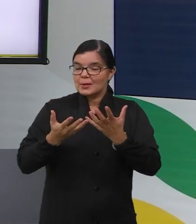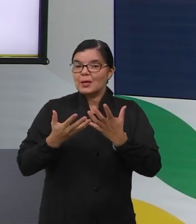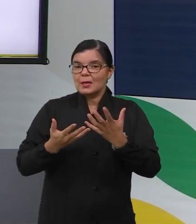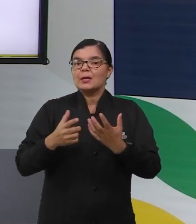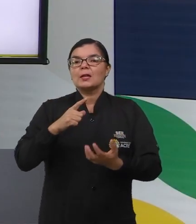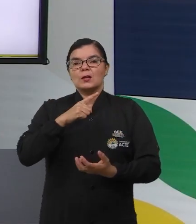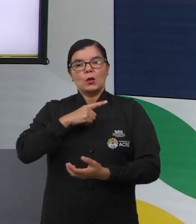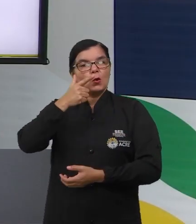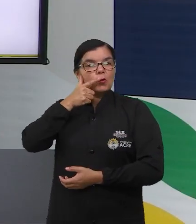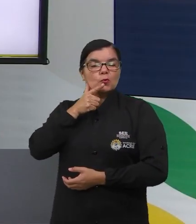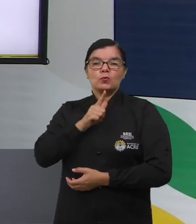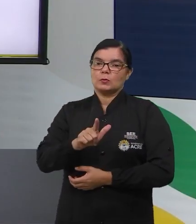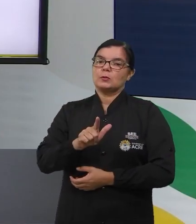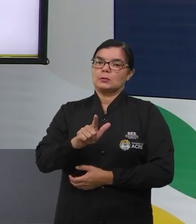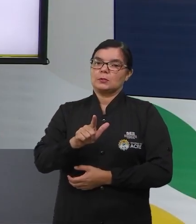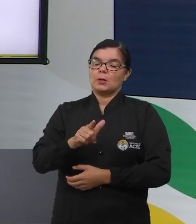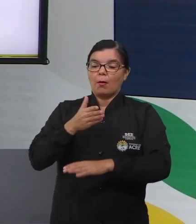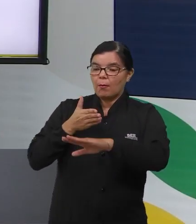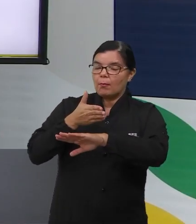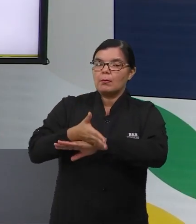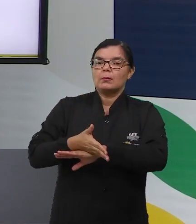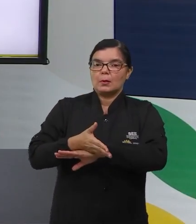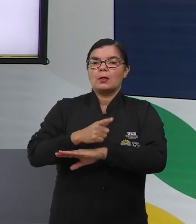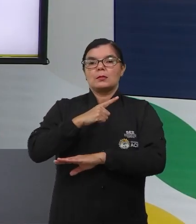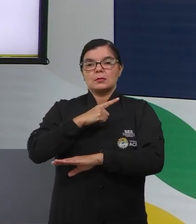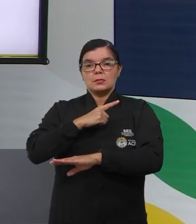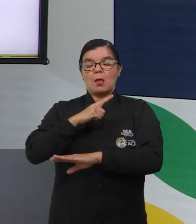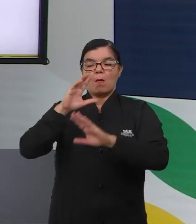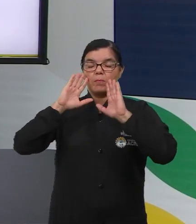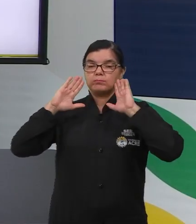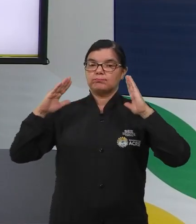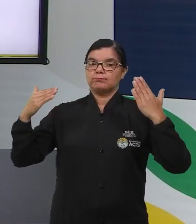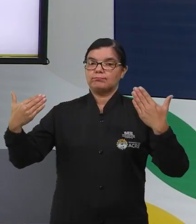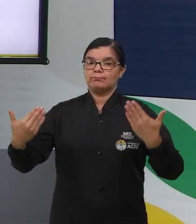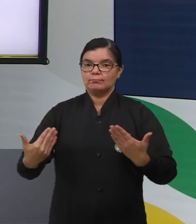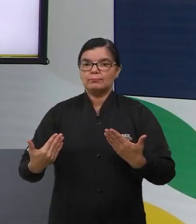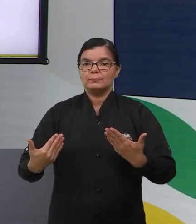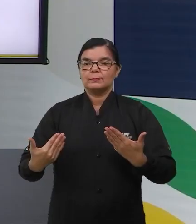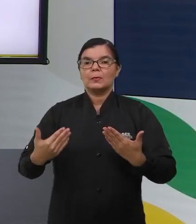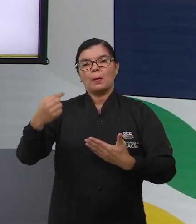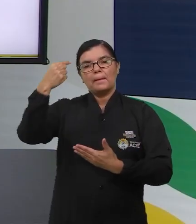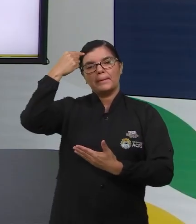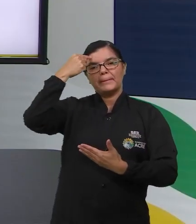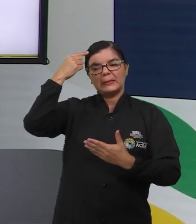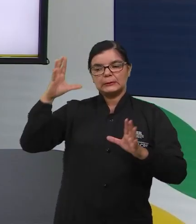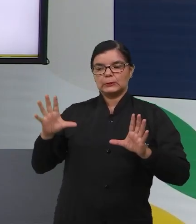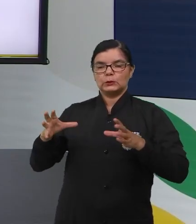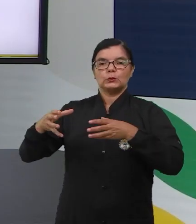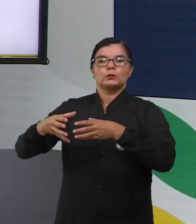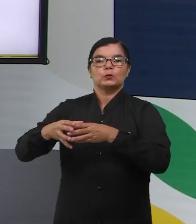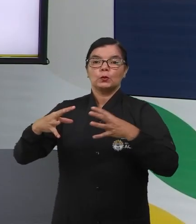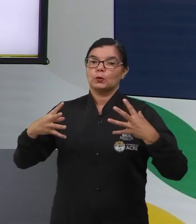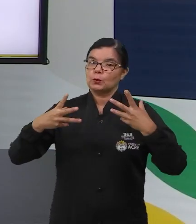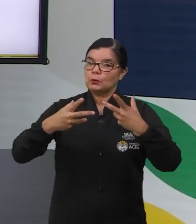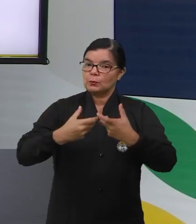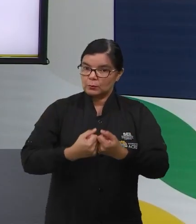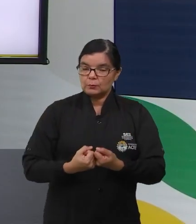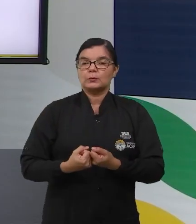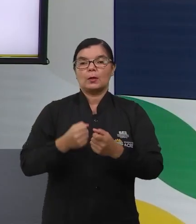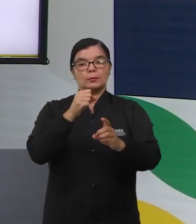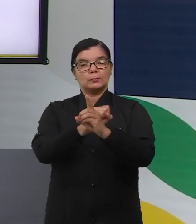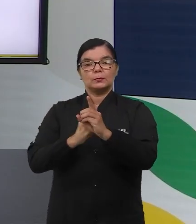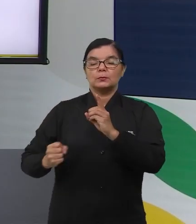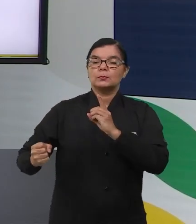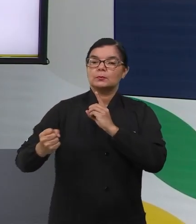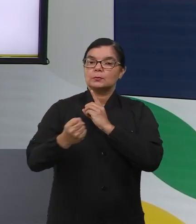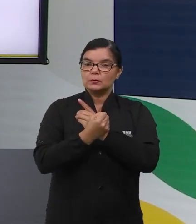você consiga minimamente acessar, ter um olhar mais amplo, pensando no coletivo, pensando no